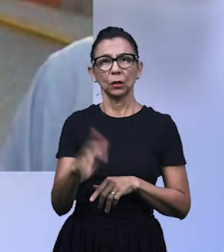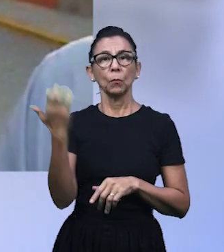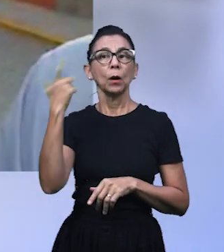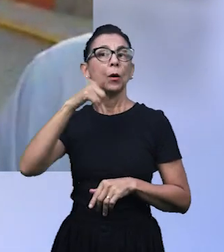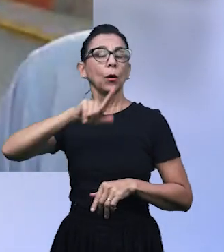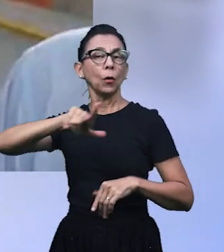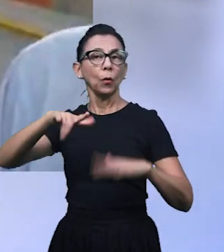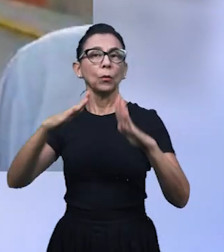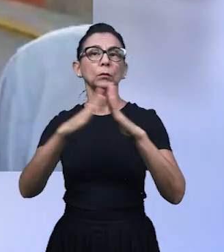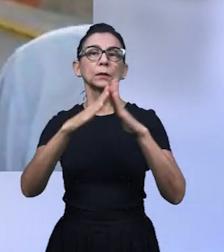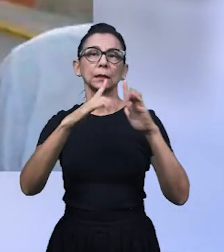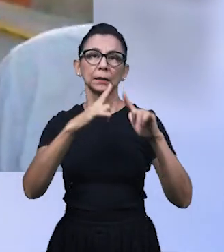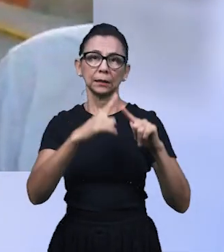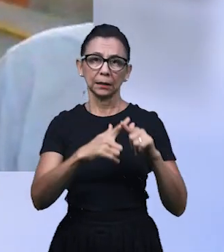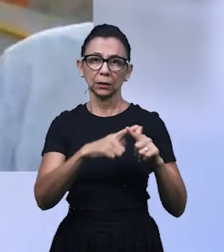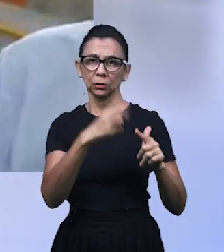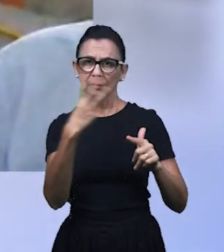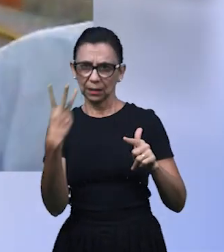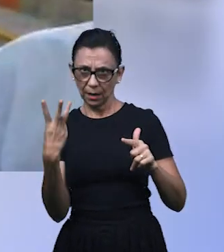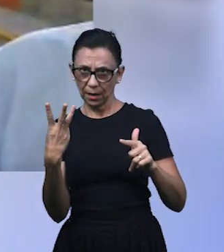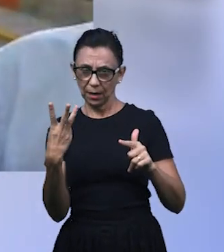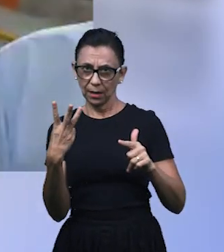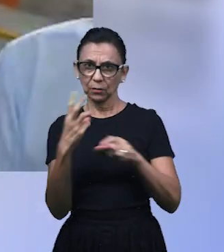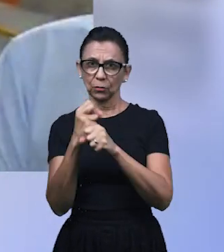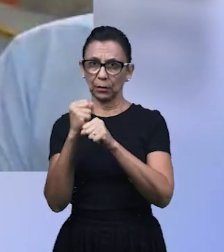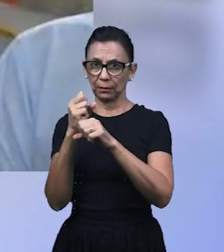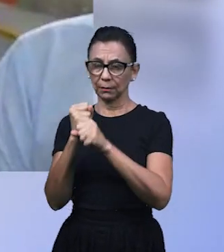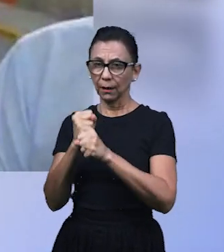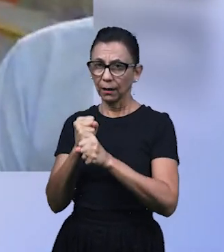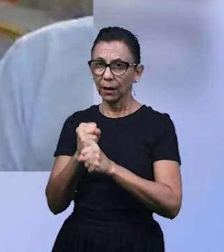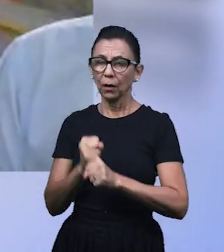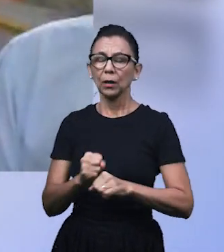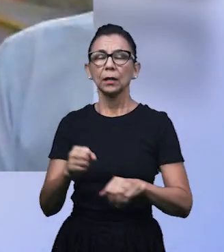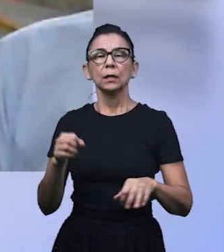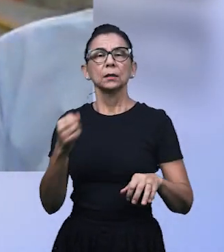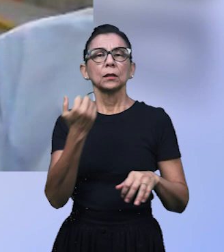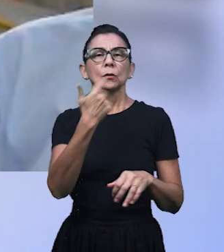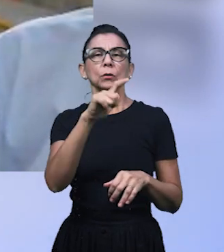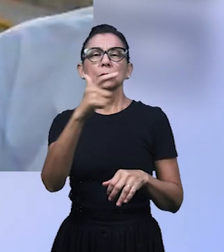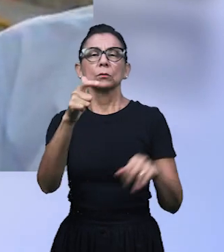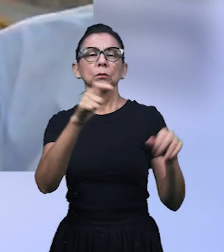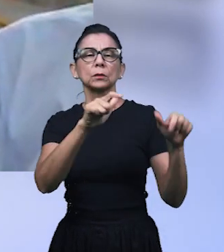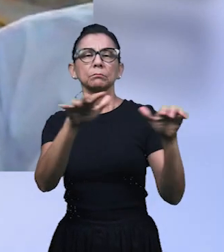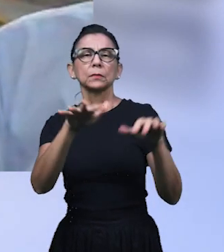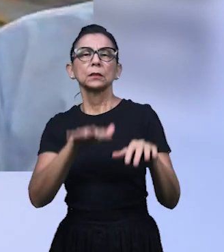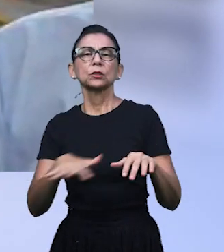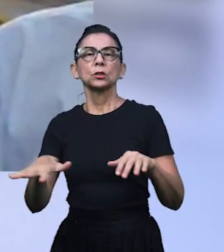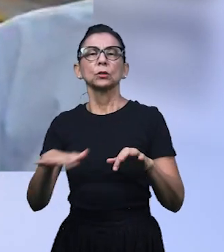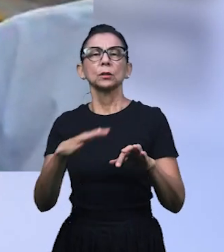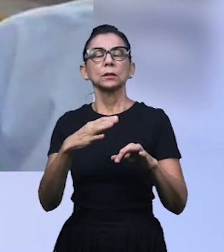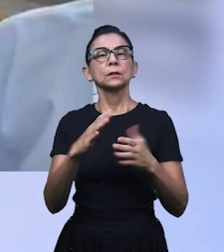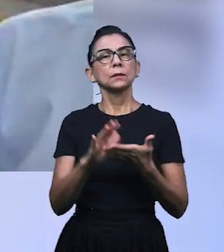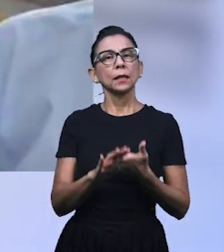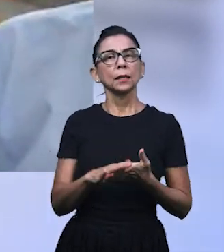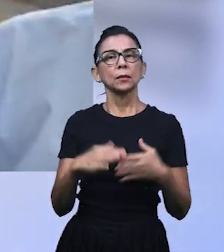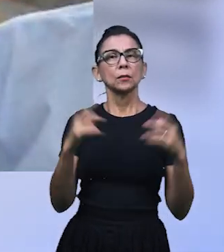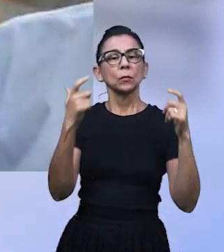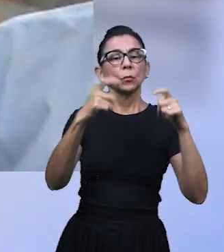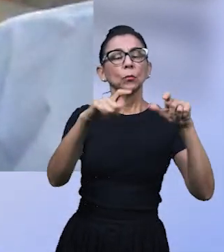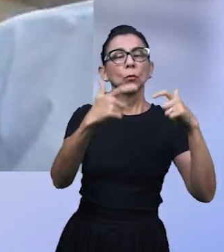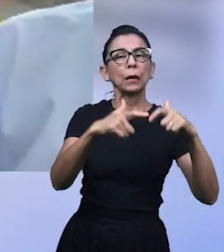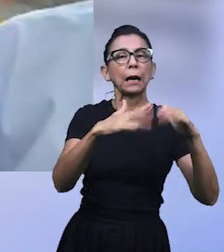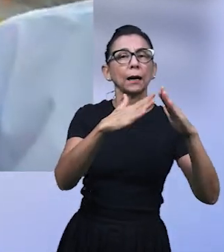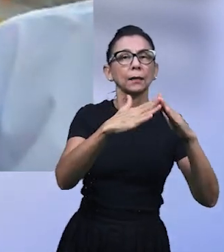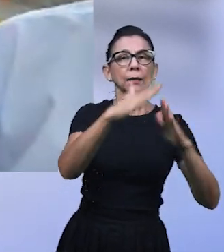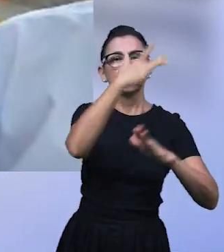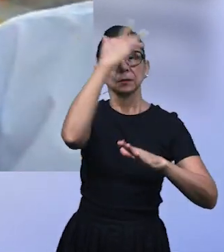com pontos de pregação em Tarapoto, o Ariaca e muitos outros lugares. E estamos com mais de 300